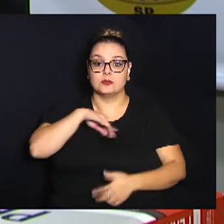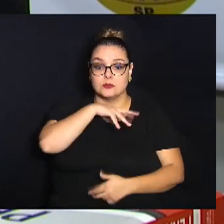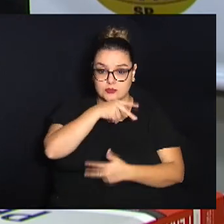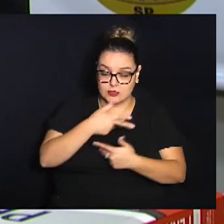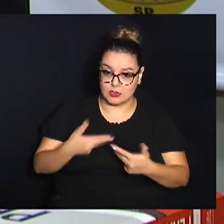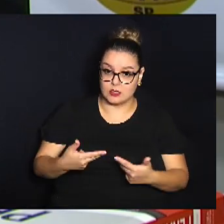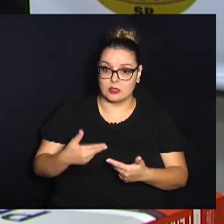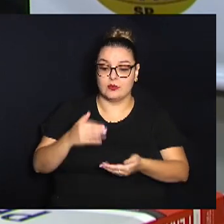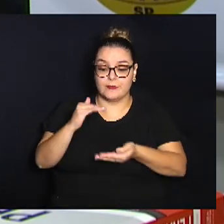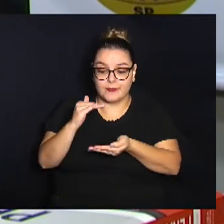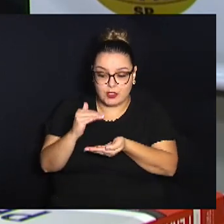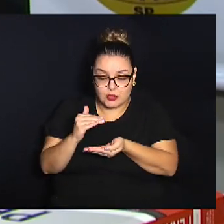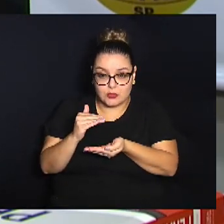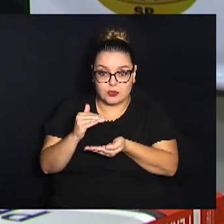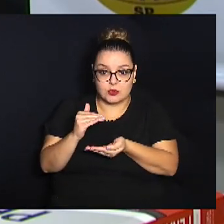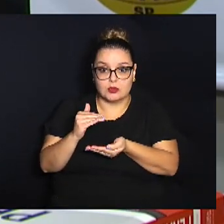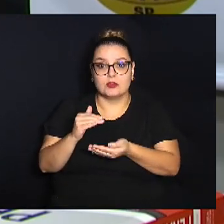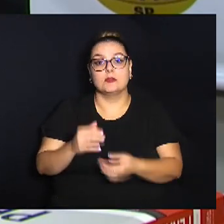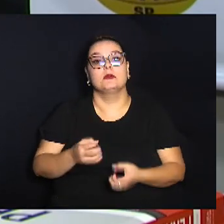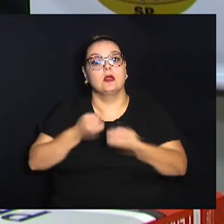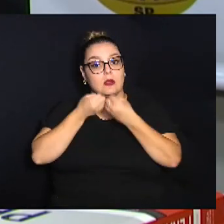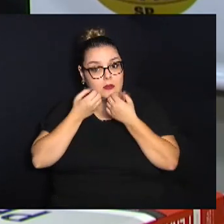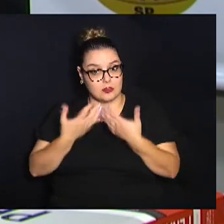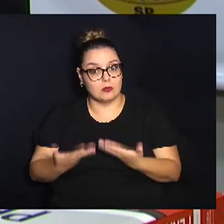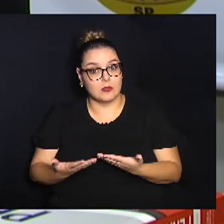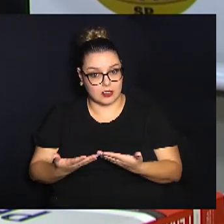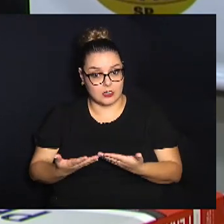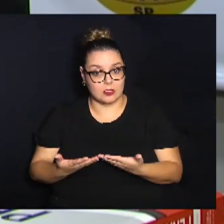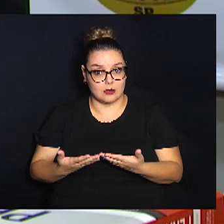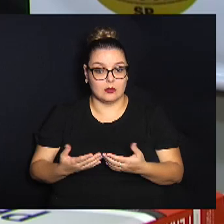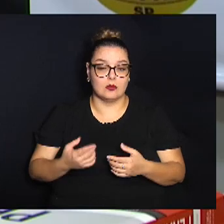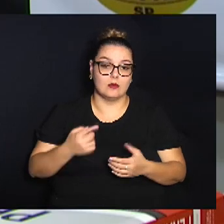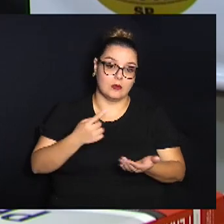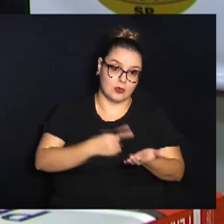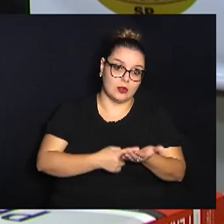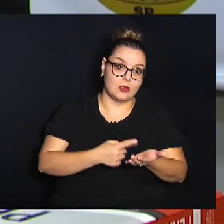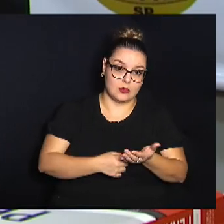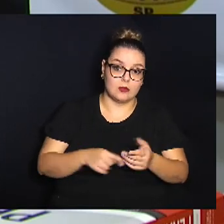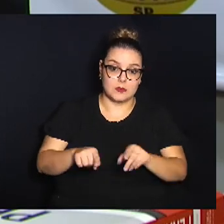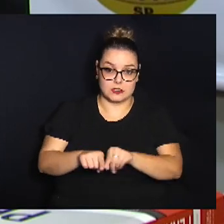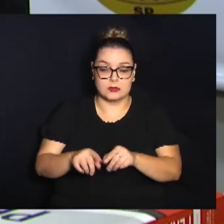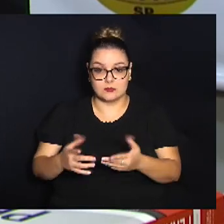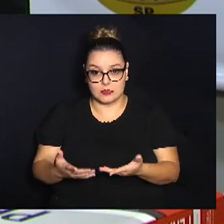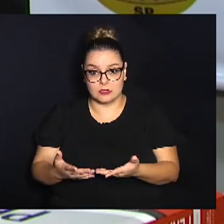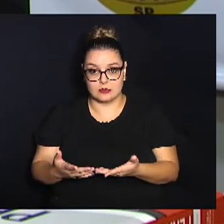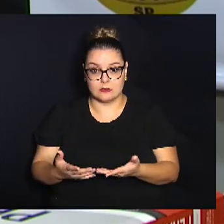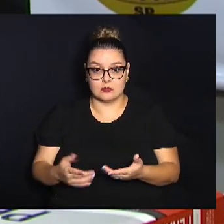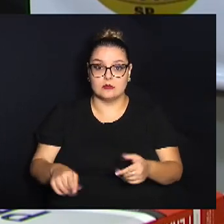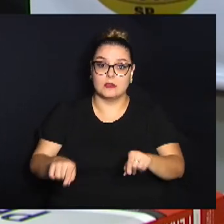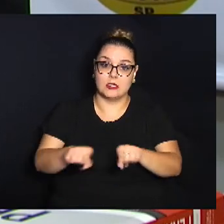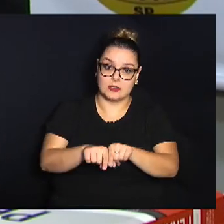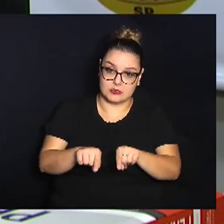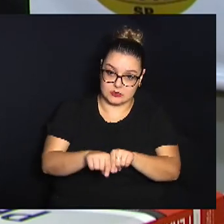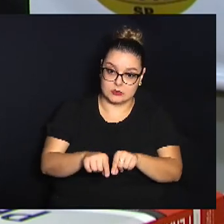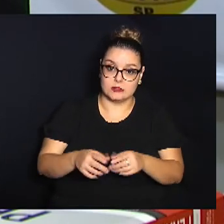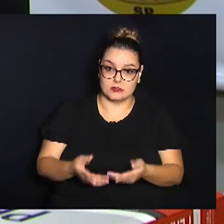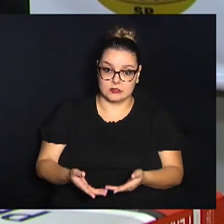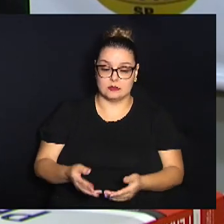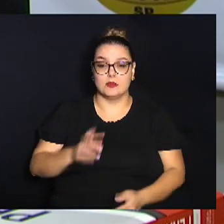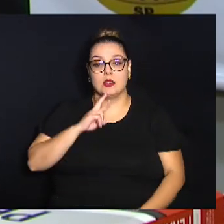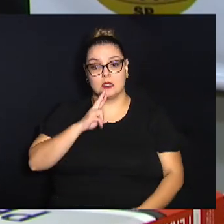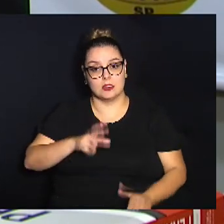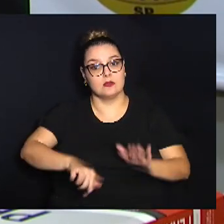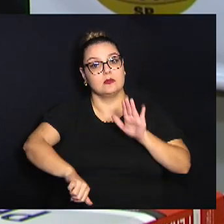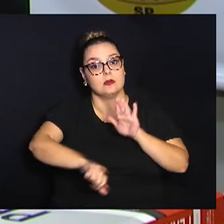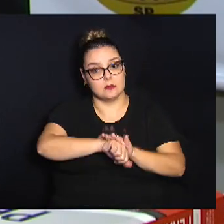eram filhotes, então eles estão bem, foram confirmados esse fato também, mas ela também foi, além de responder